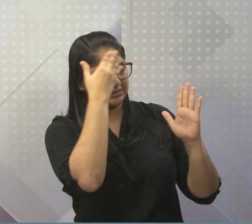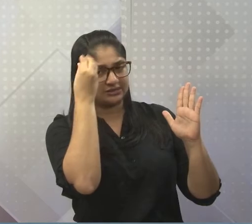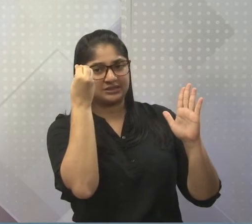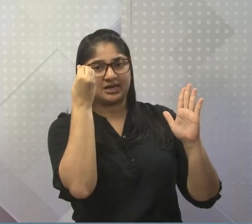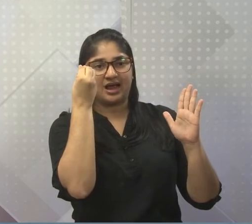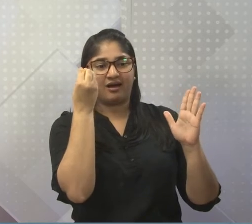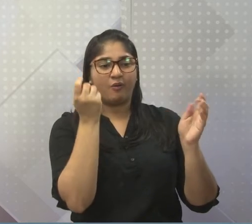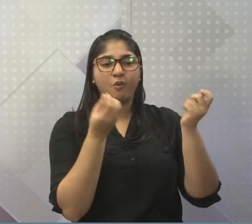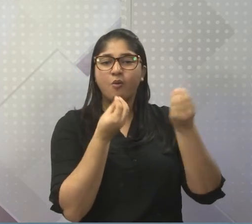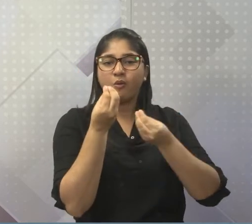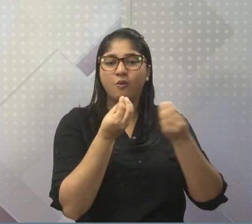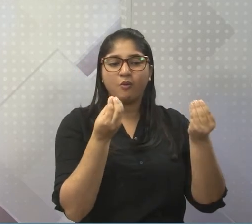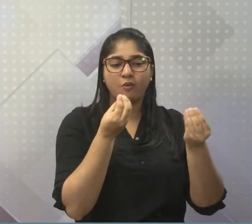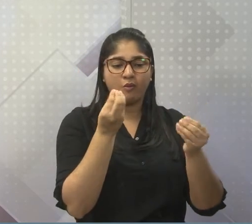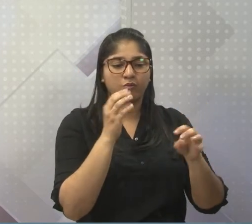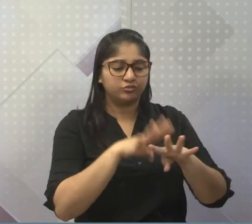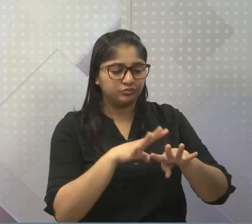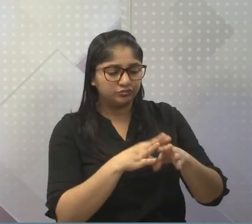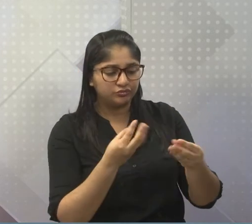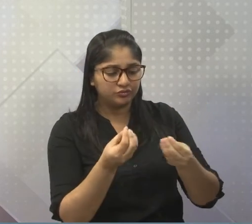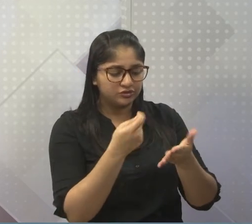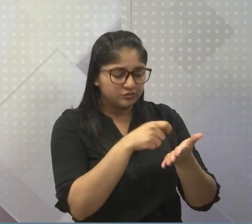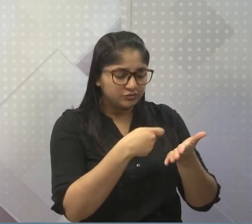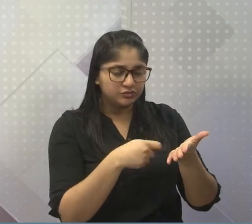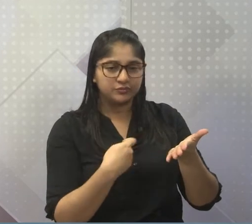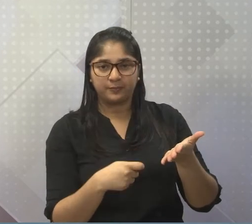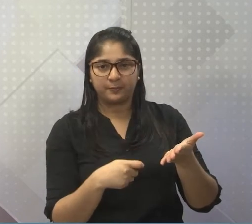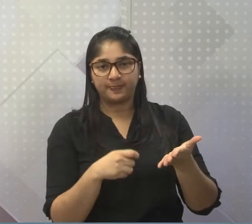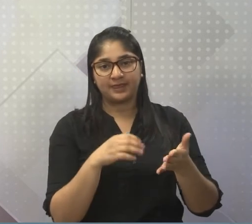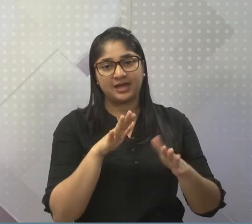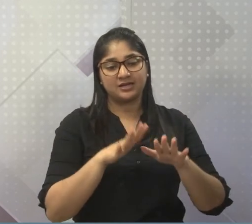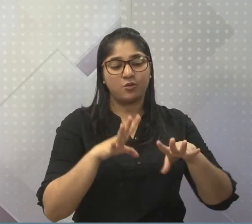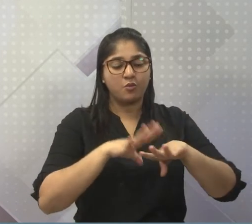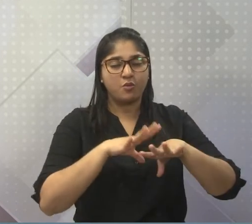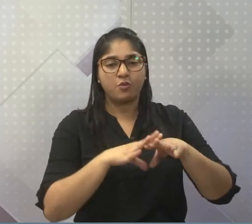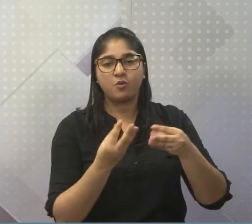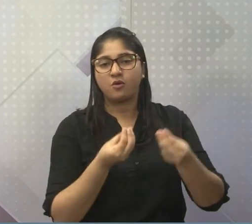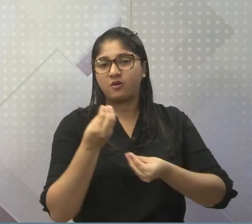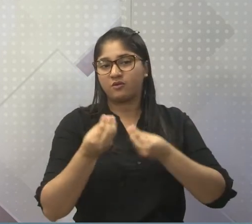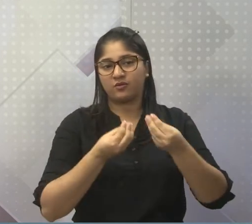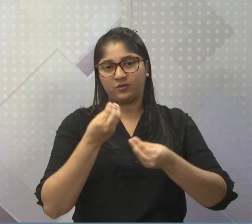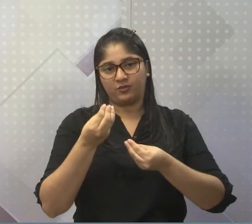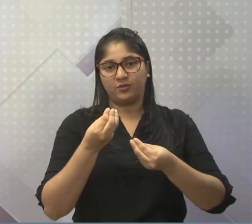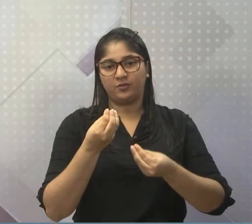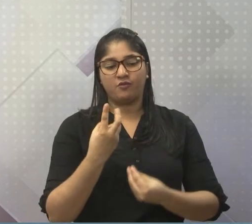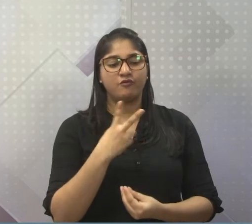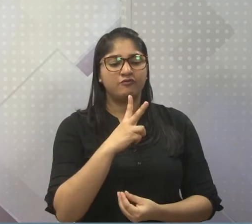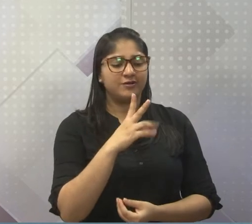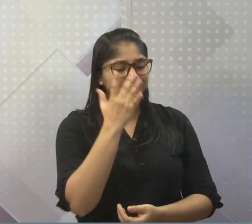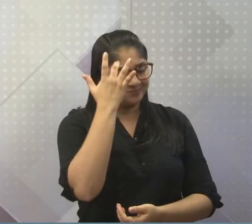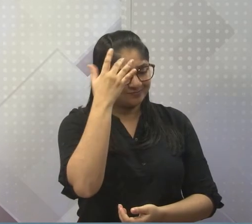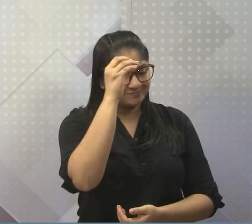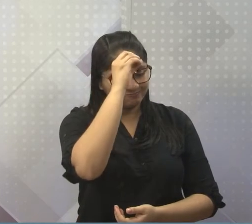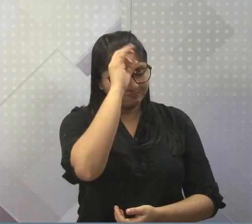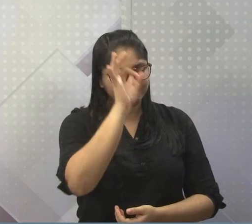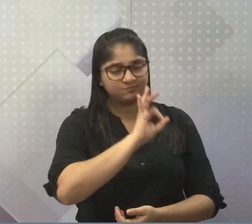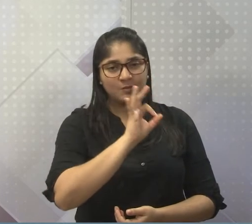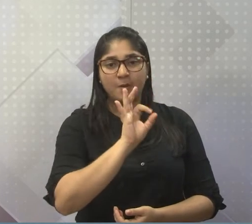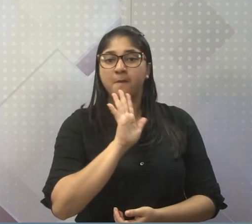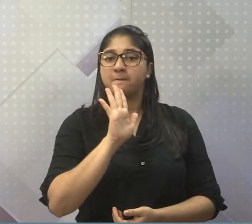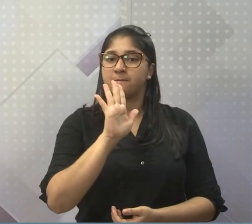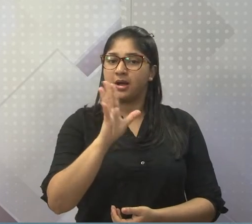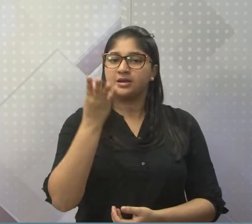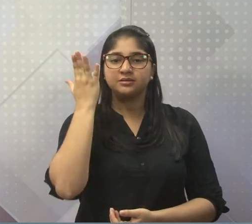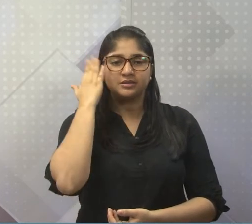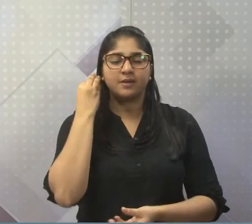consiga fazer o que você precisa. Talvez você não consiga calcular aquele valor que está sendo pedido na questão. Mas se você